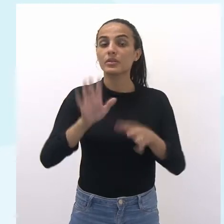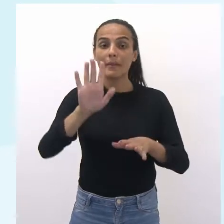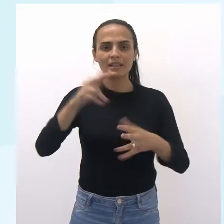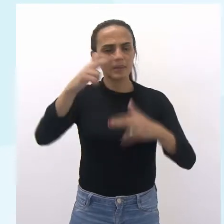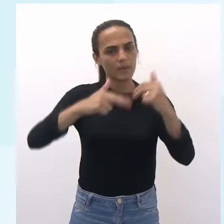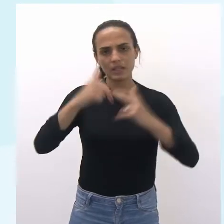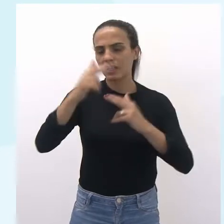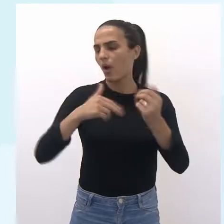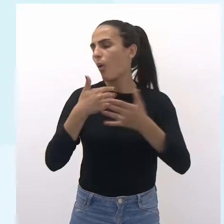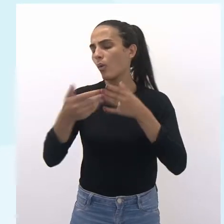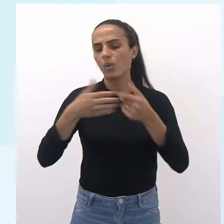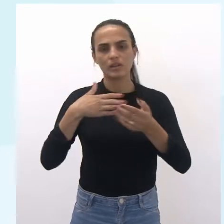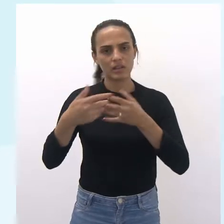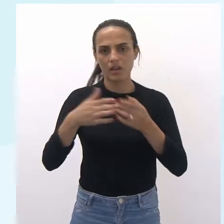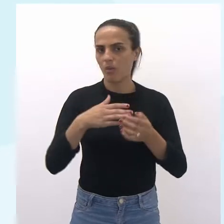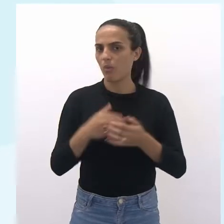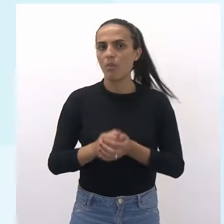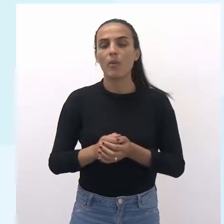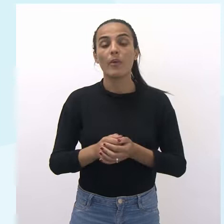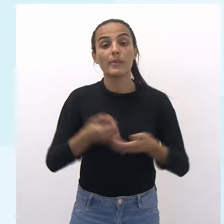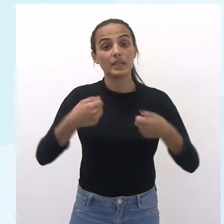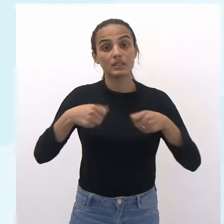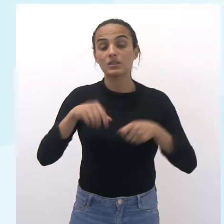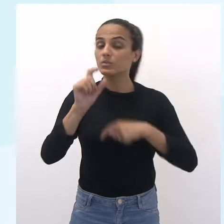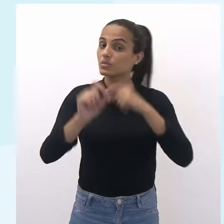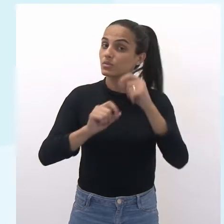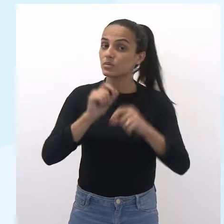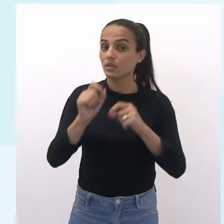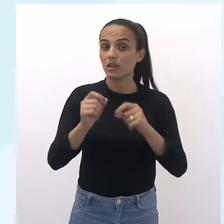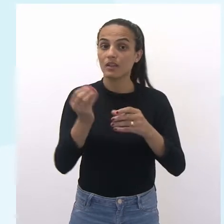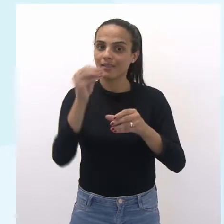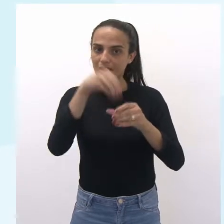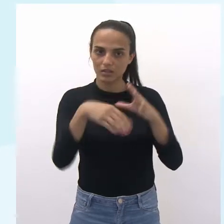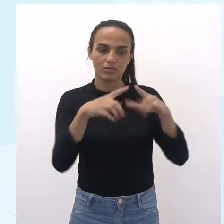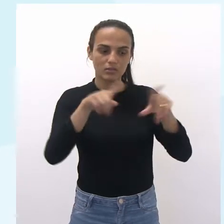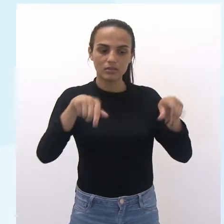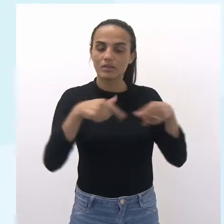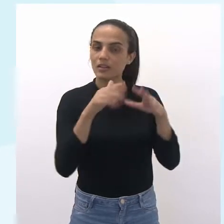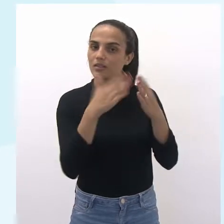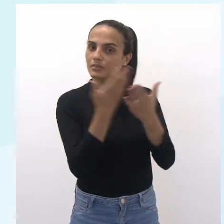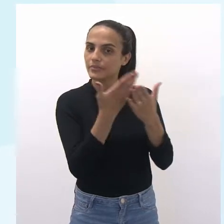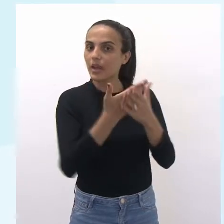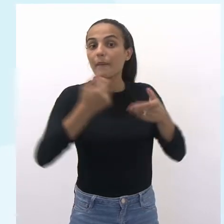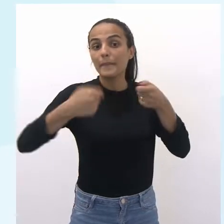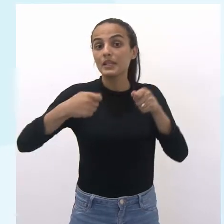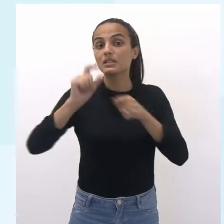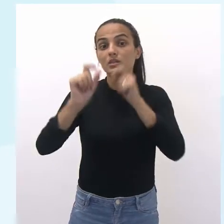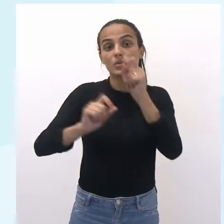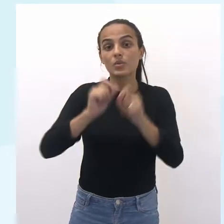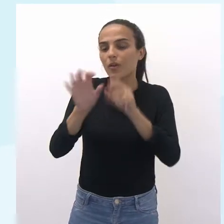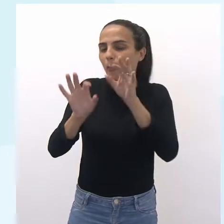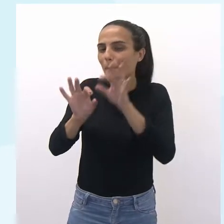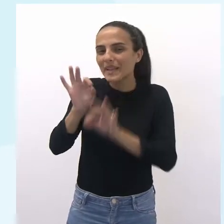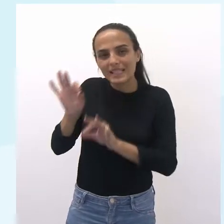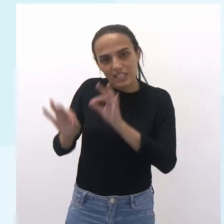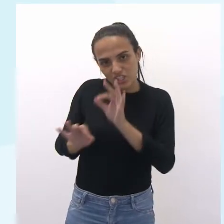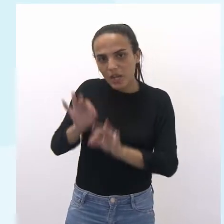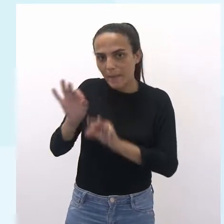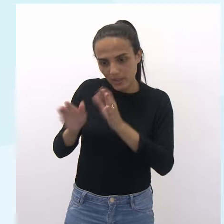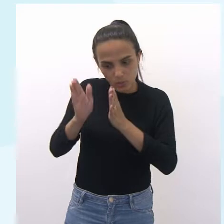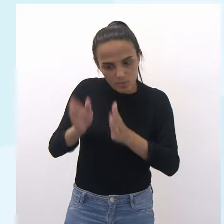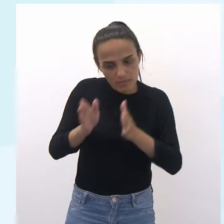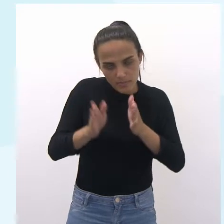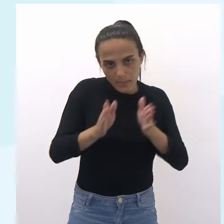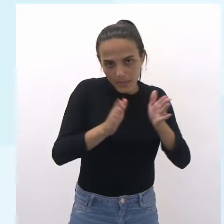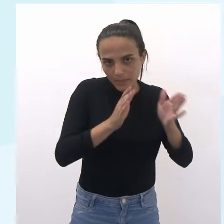qualquer metodologia, qualquer recurso que usamos em sala de aula, é necessário um planejamento. É